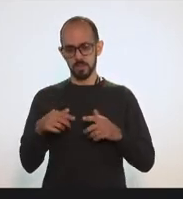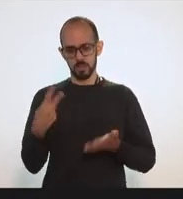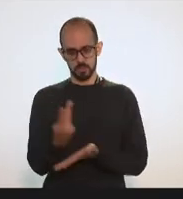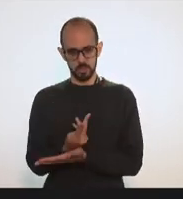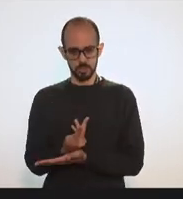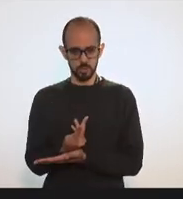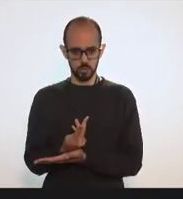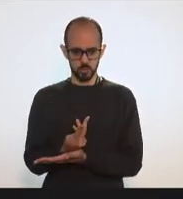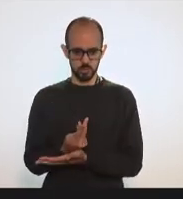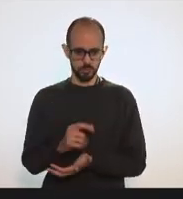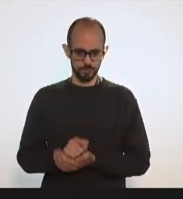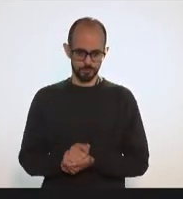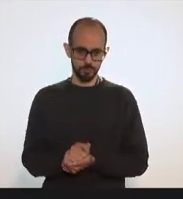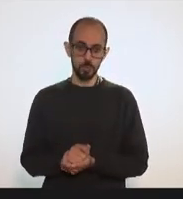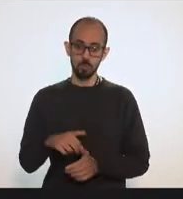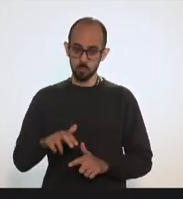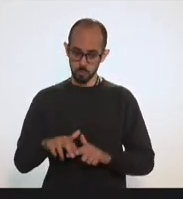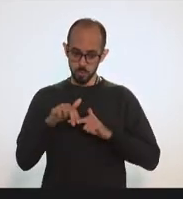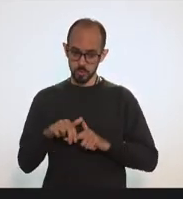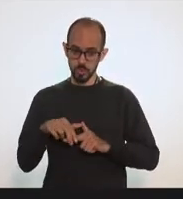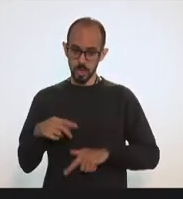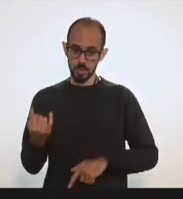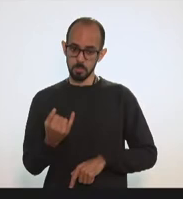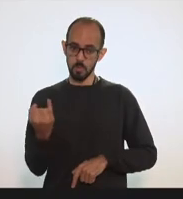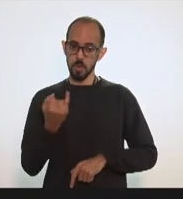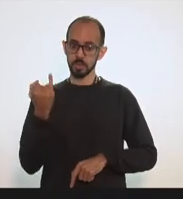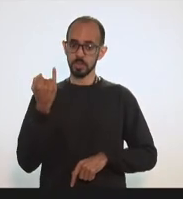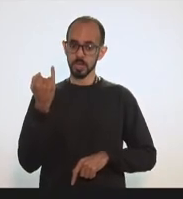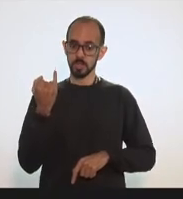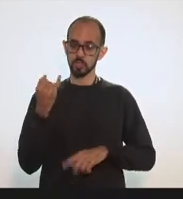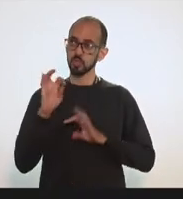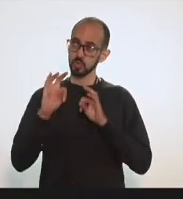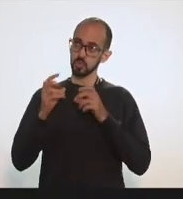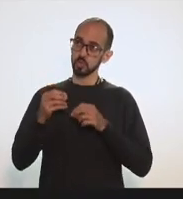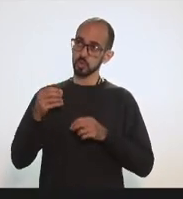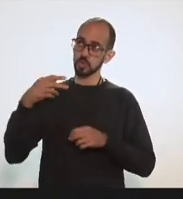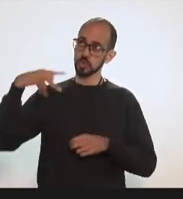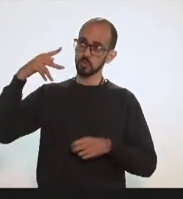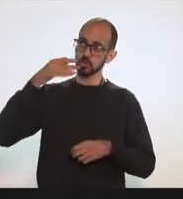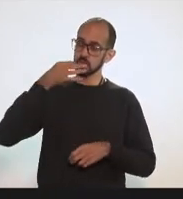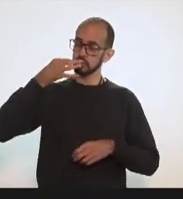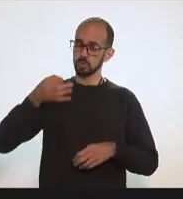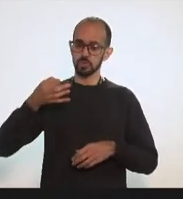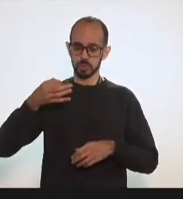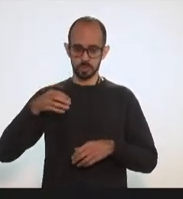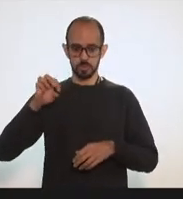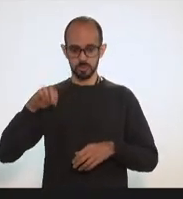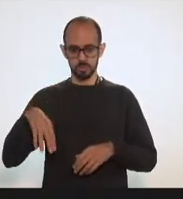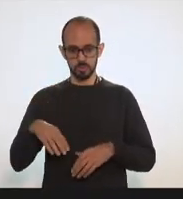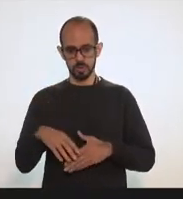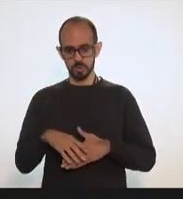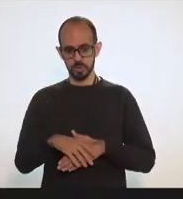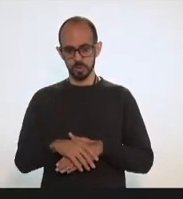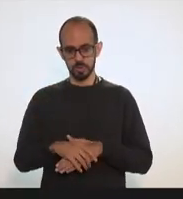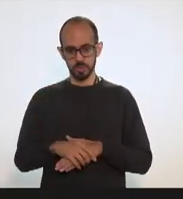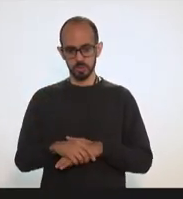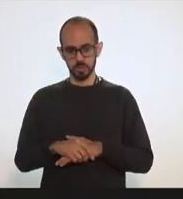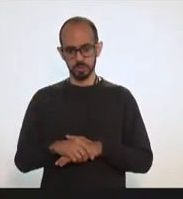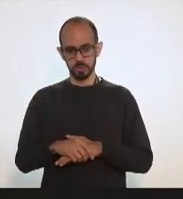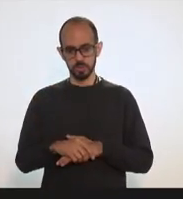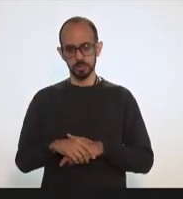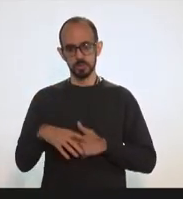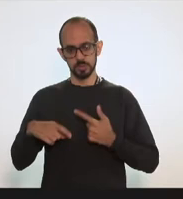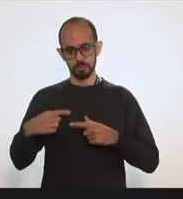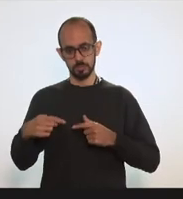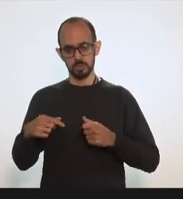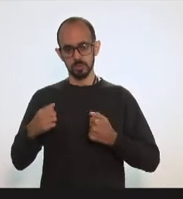olhando. Então, eu acho que vale a pena todas as ressalvas que Vossa Excelência fez, as ponderações aí, porque a gente precisa partir